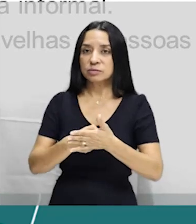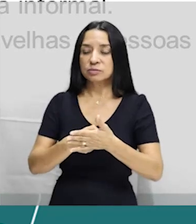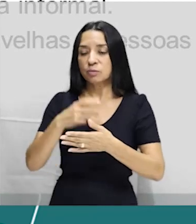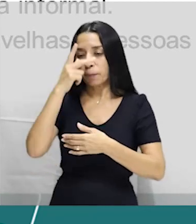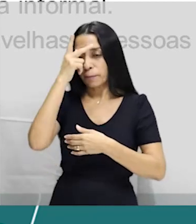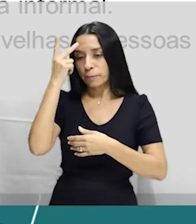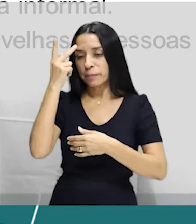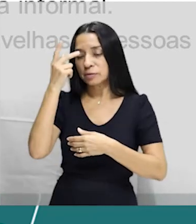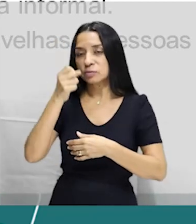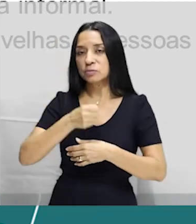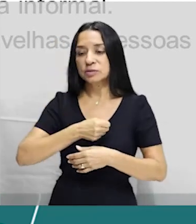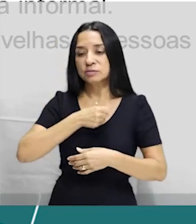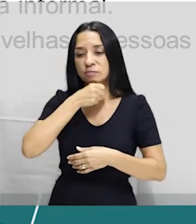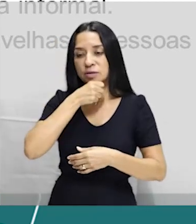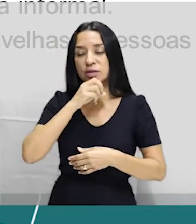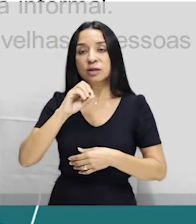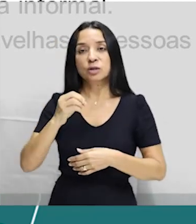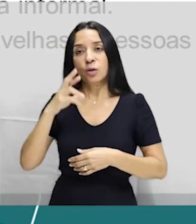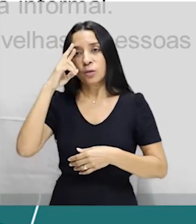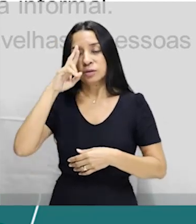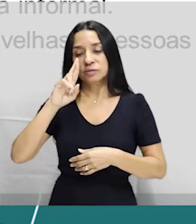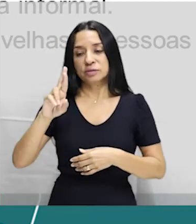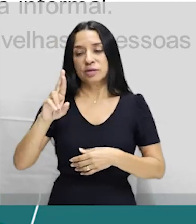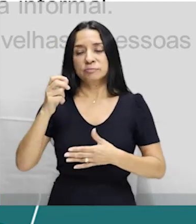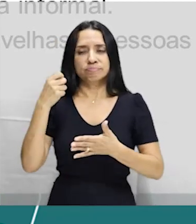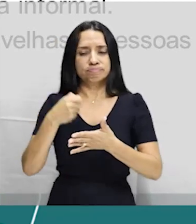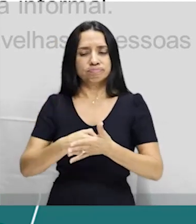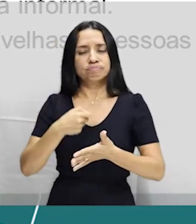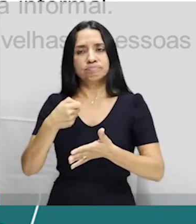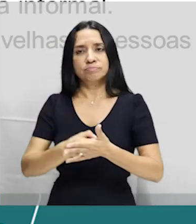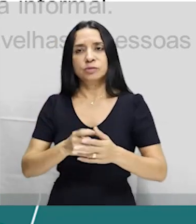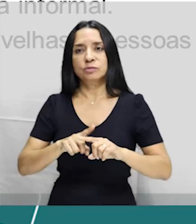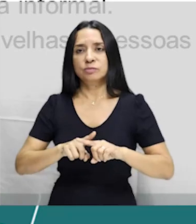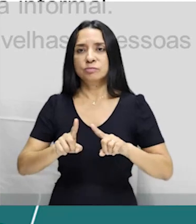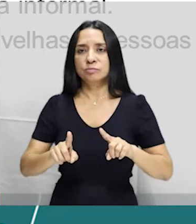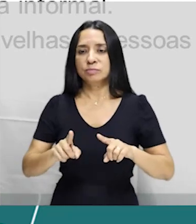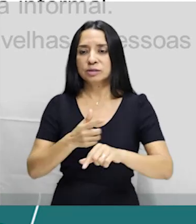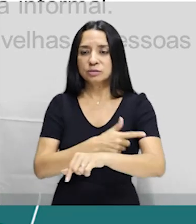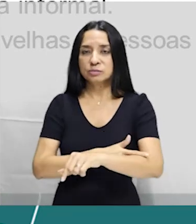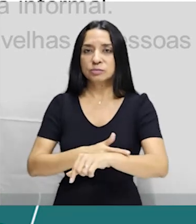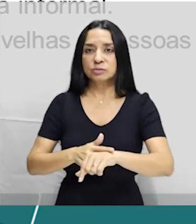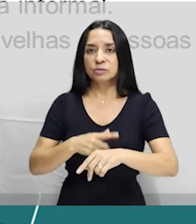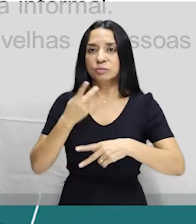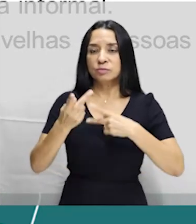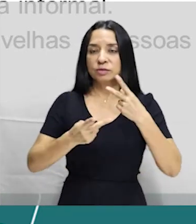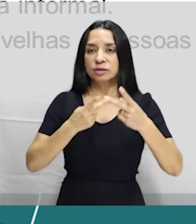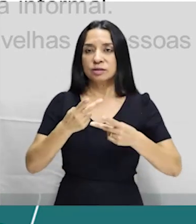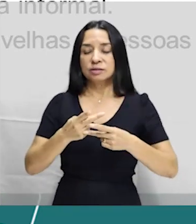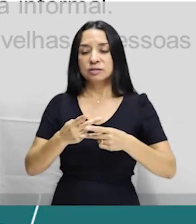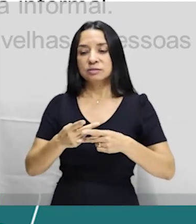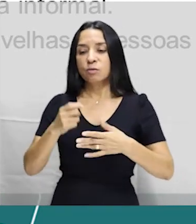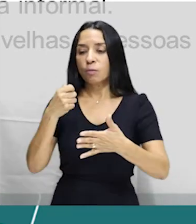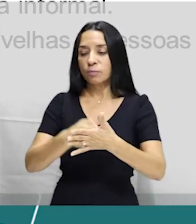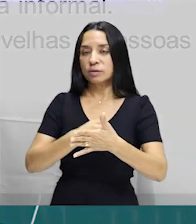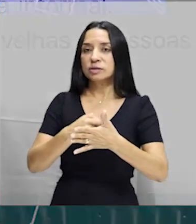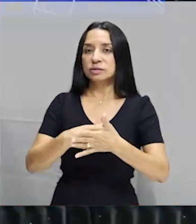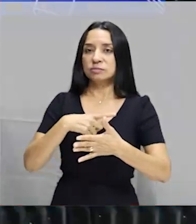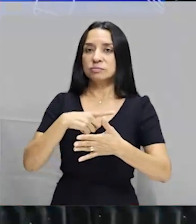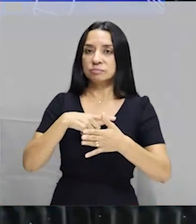autoridade. São obrigatórios, mas acima, eu costumo dizer que acima da obrigação há a questão